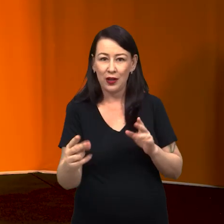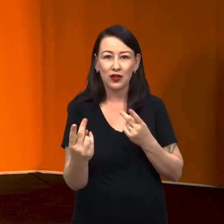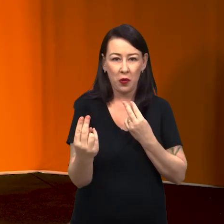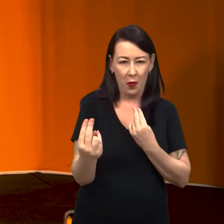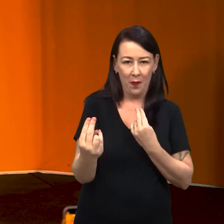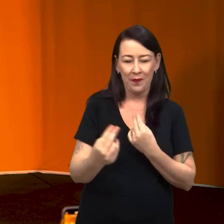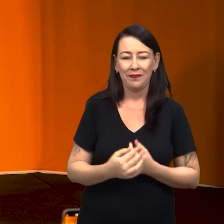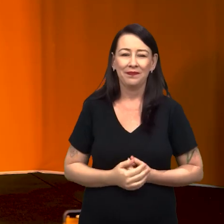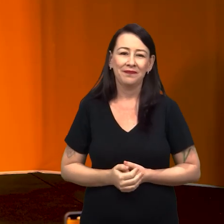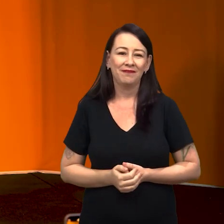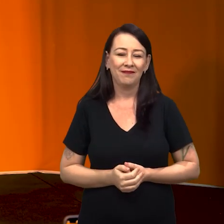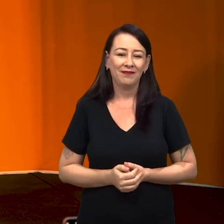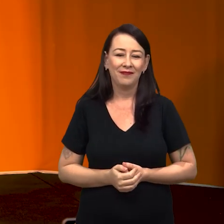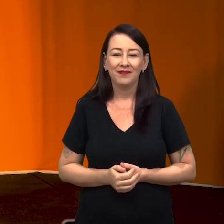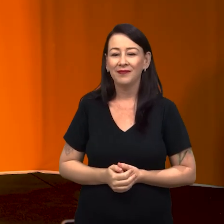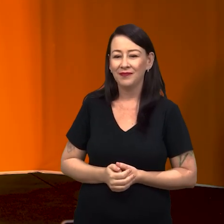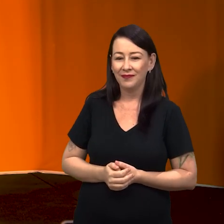repetir comigo. Então é esse aqui, ó.